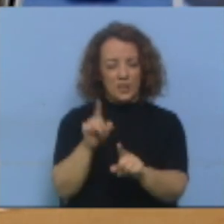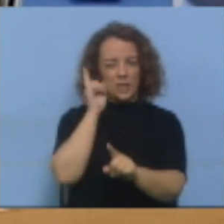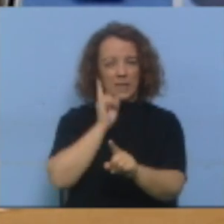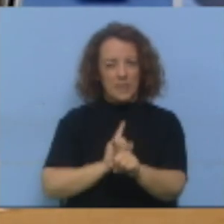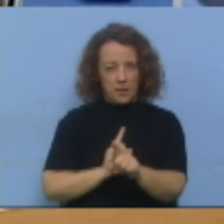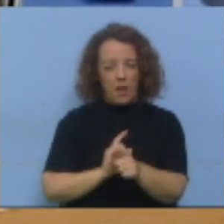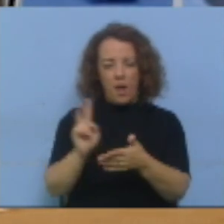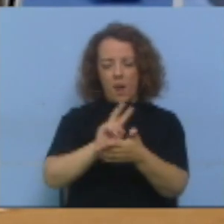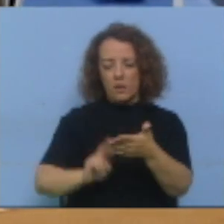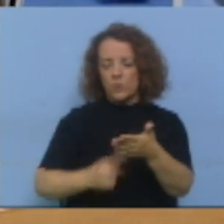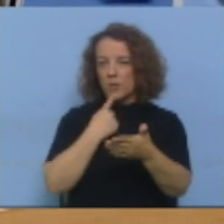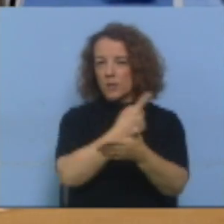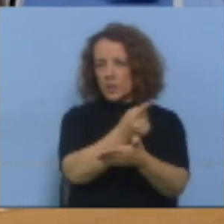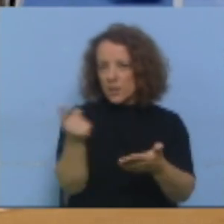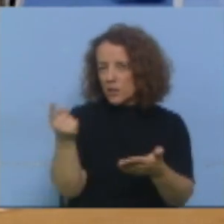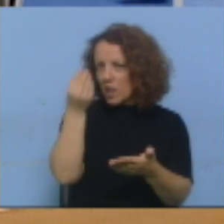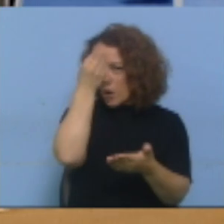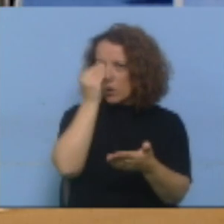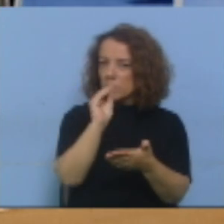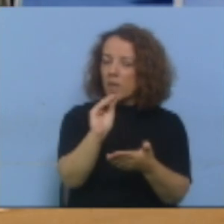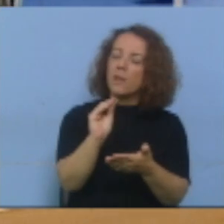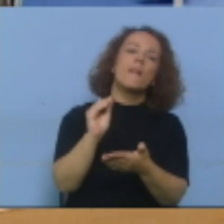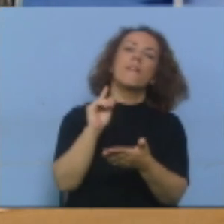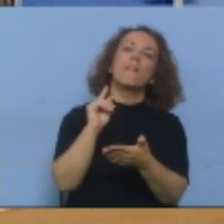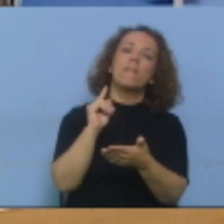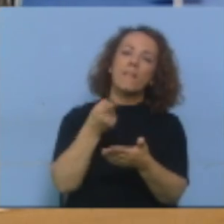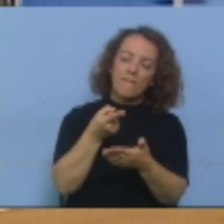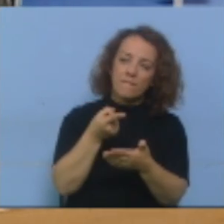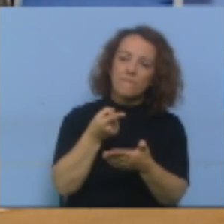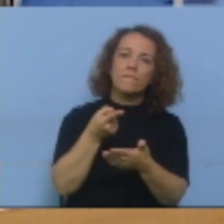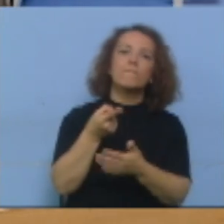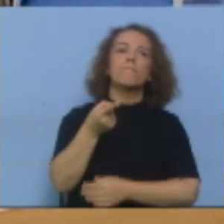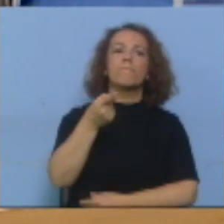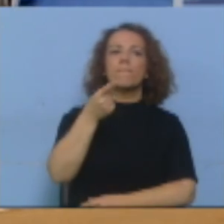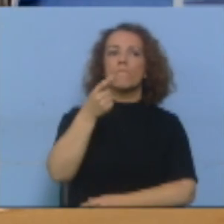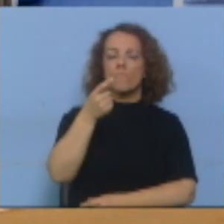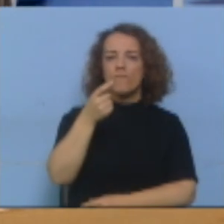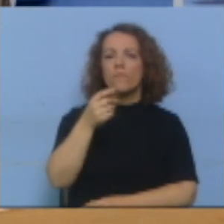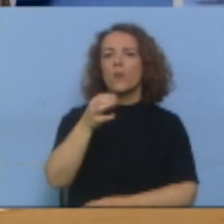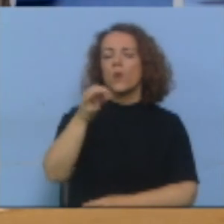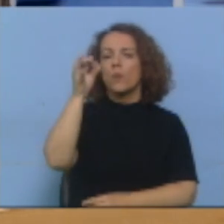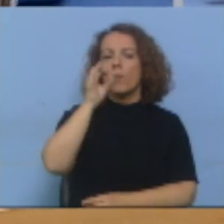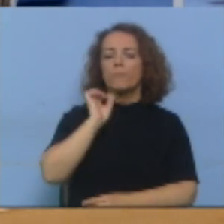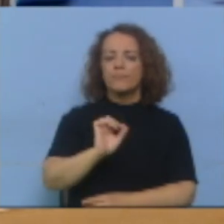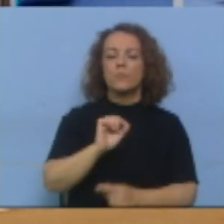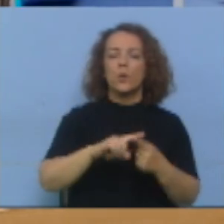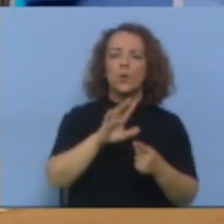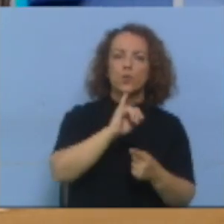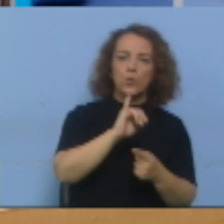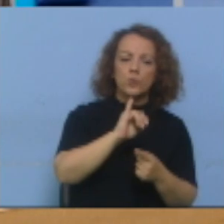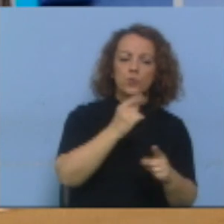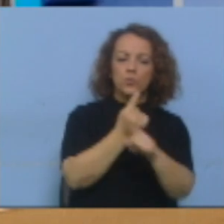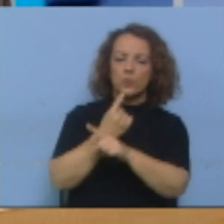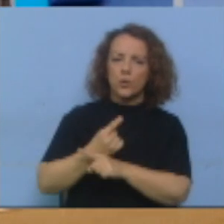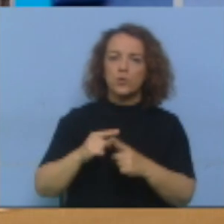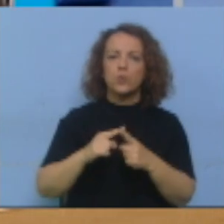liturgia aconselha-nos, dentro dos possíveis, que a comunhão seja distribuída sobre as 2 espécies, sobre o pão e o vinho, sobre